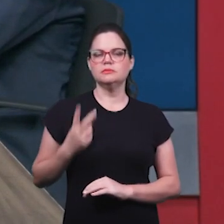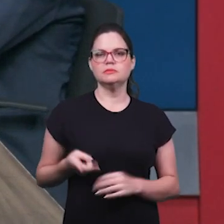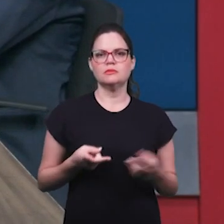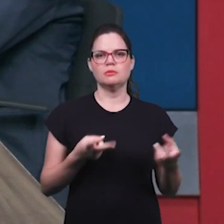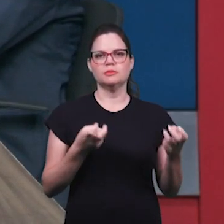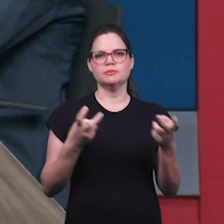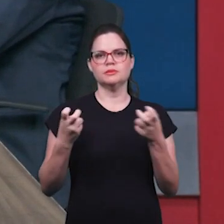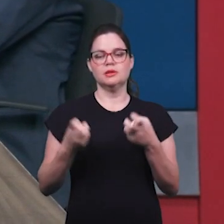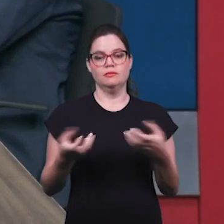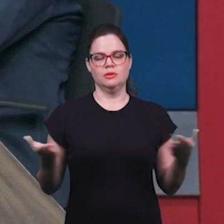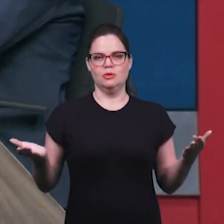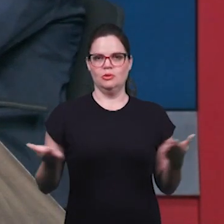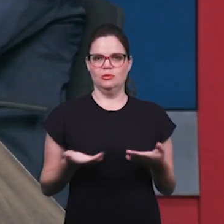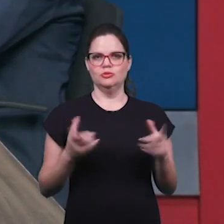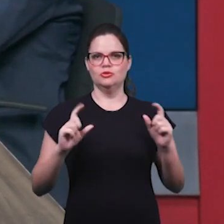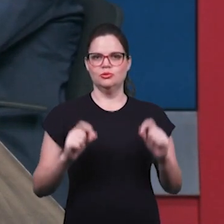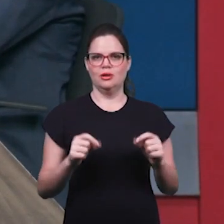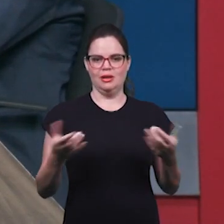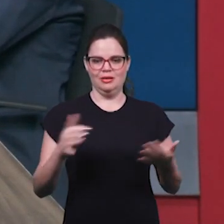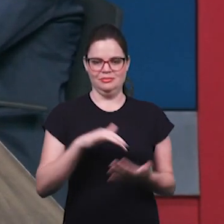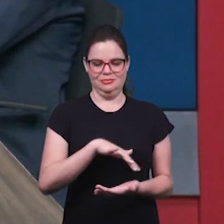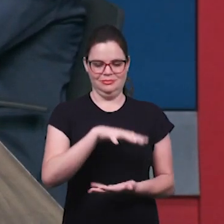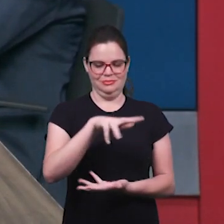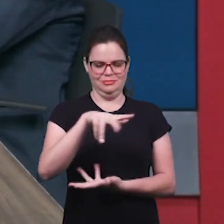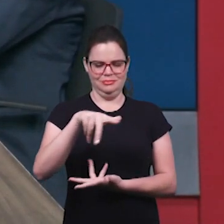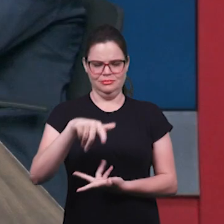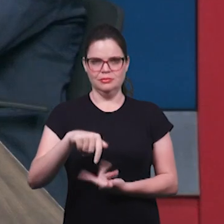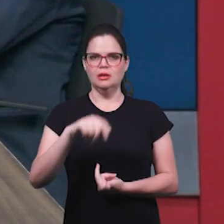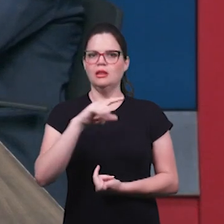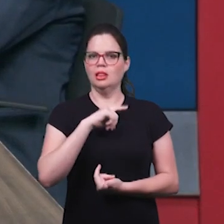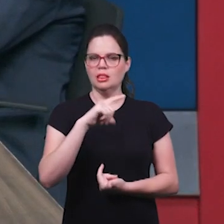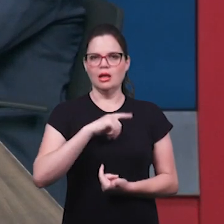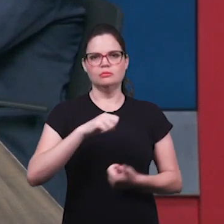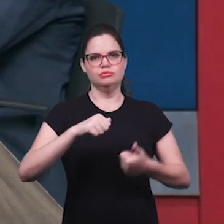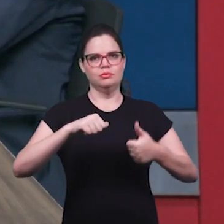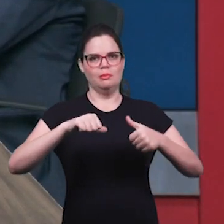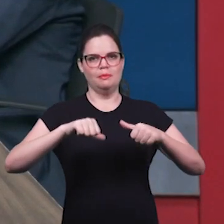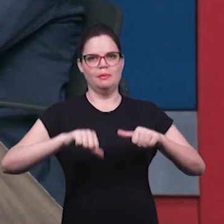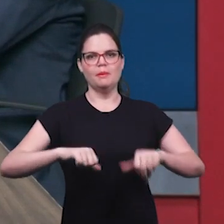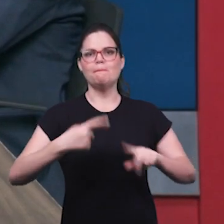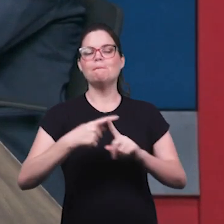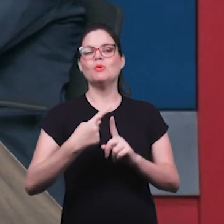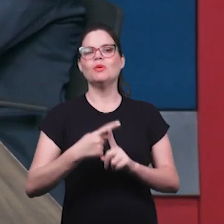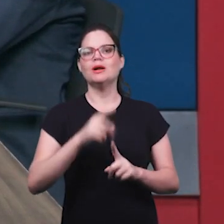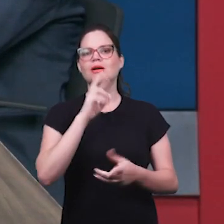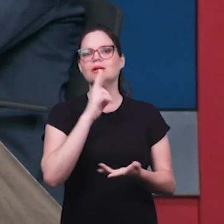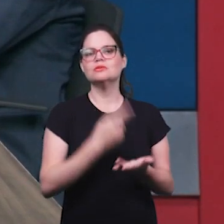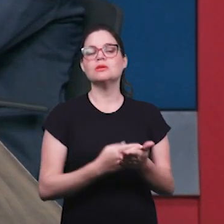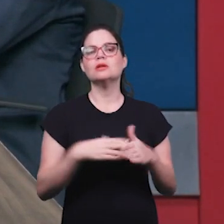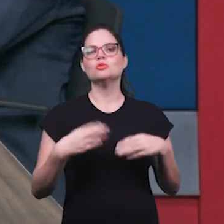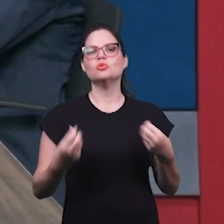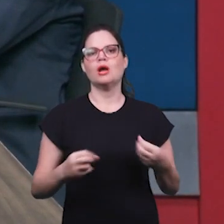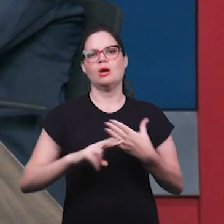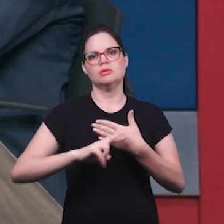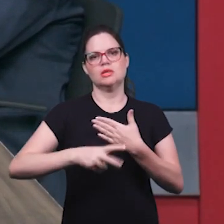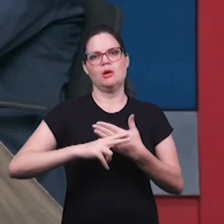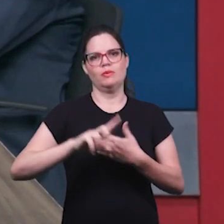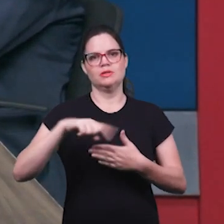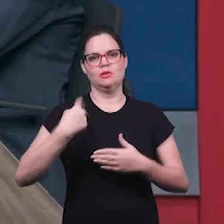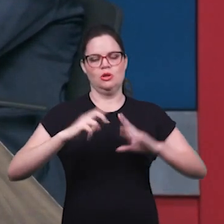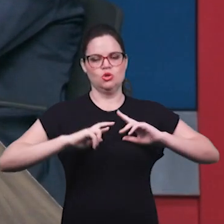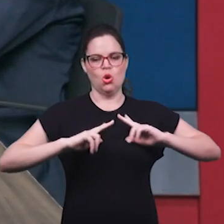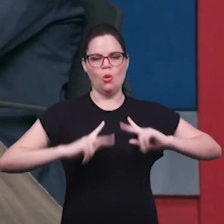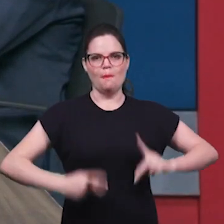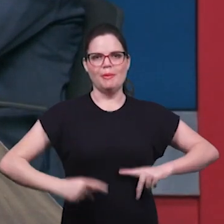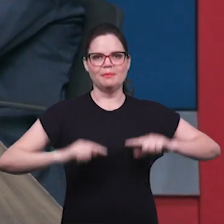mundo que tem passado por um processo de degradação muito em função das ações humanas. E é importante